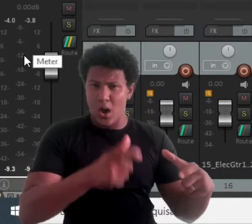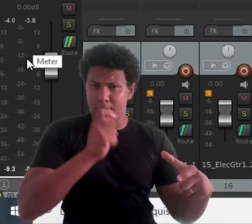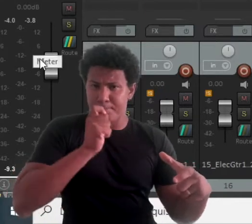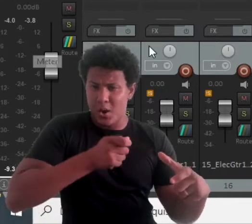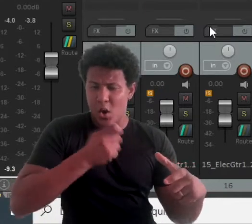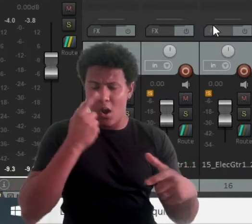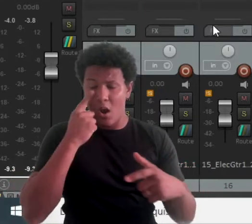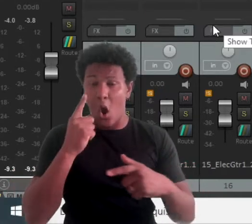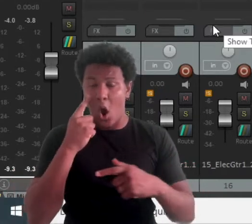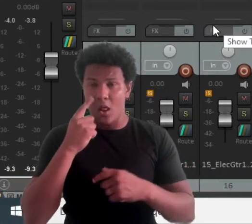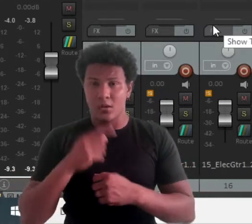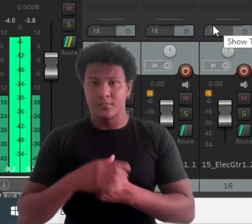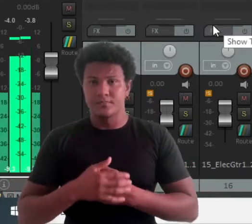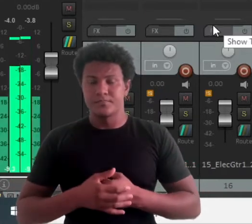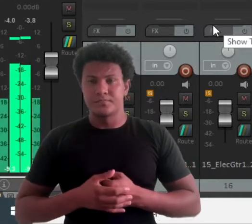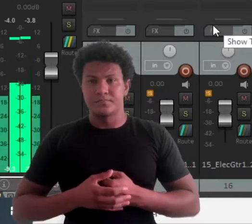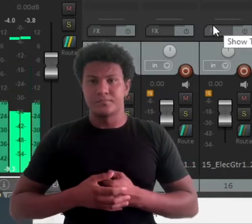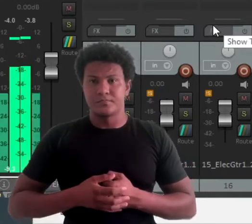menos 6, olha só.